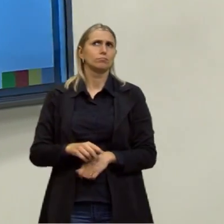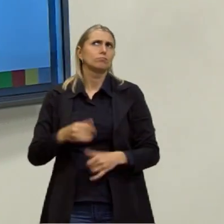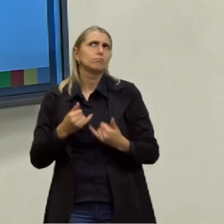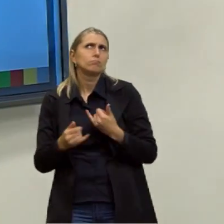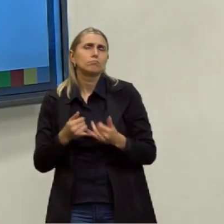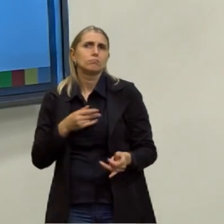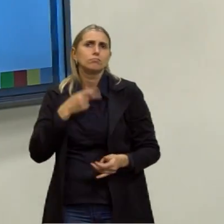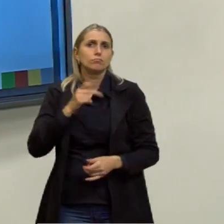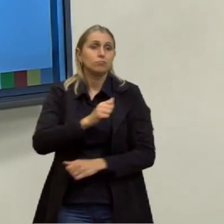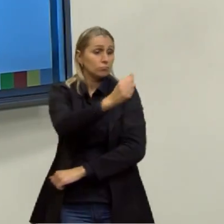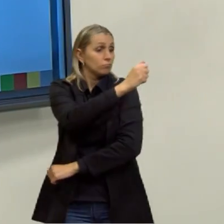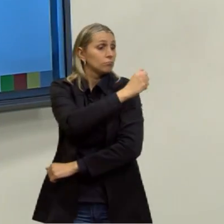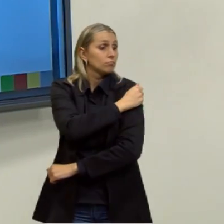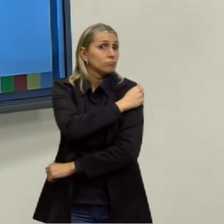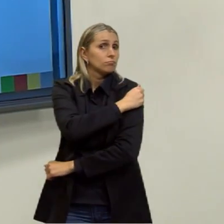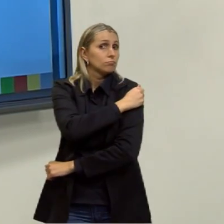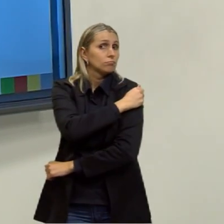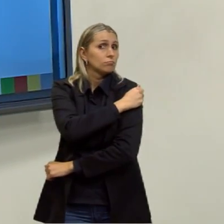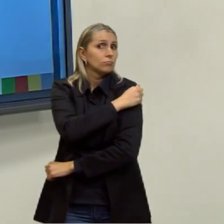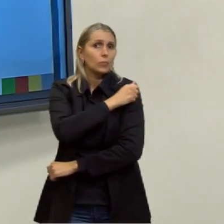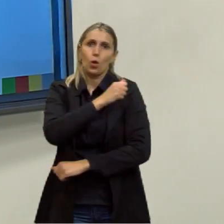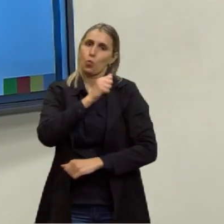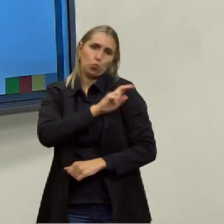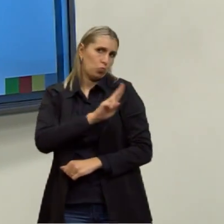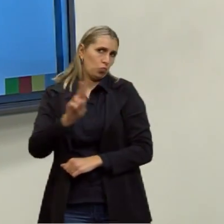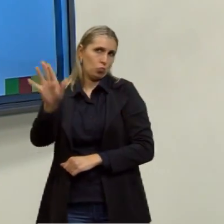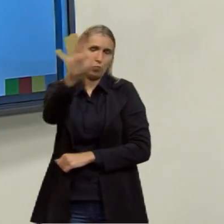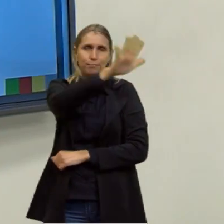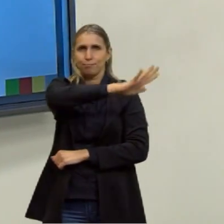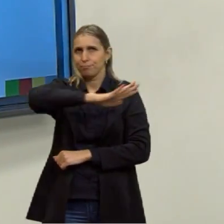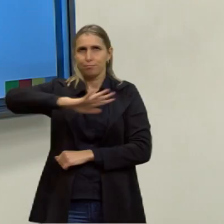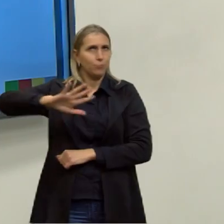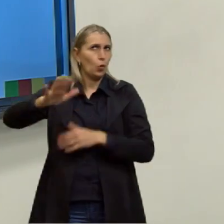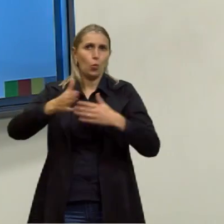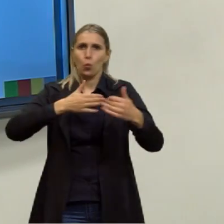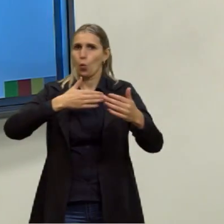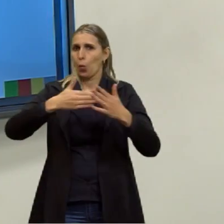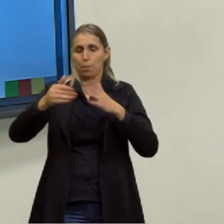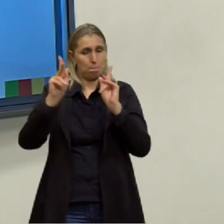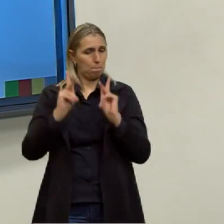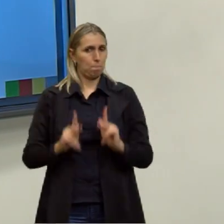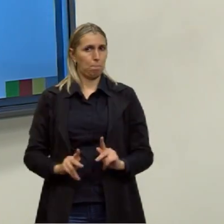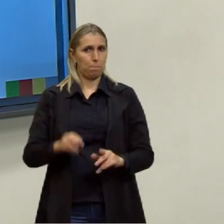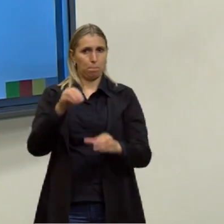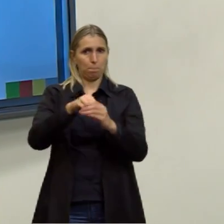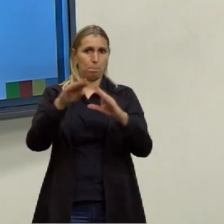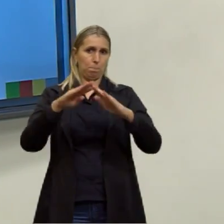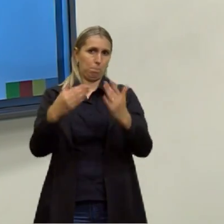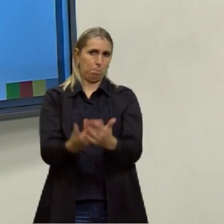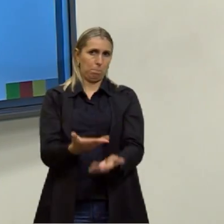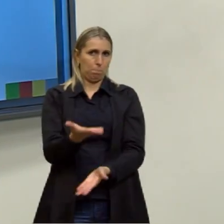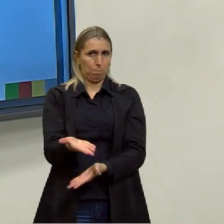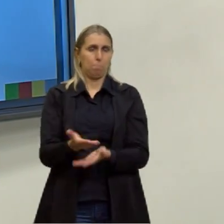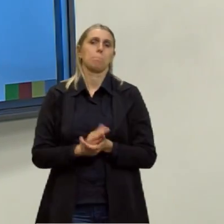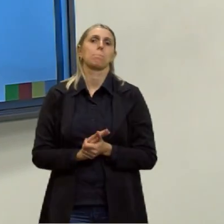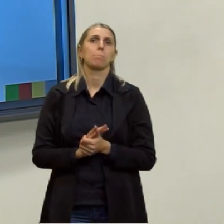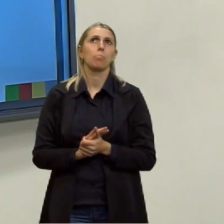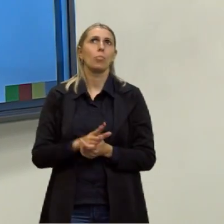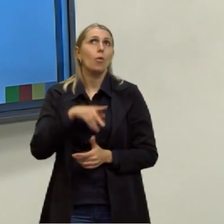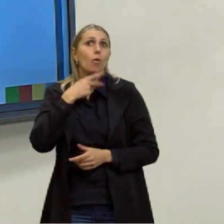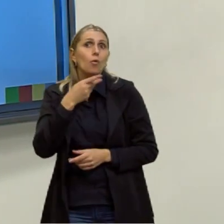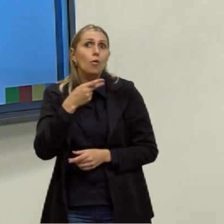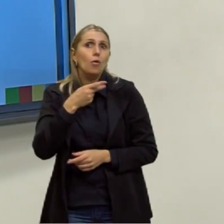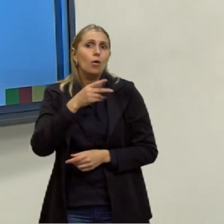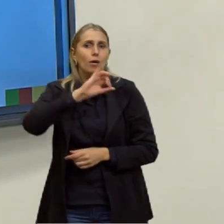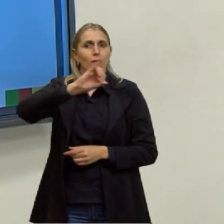por exemplo aluno-aluno é o nome geral pode determinar qualquer pessoa que está dentro de uma sala de aula agora se